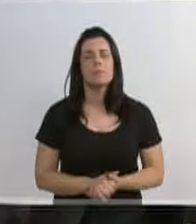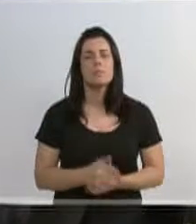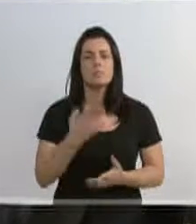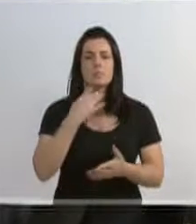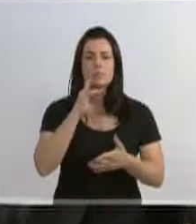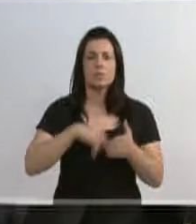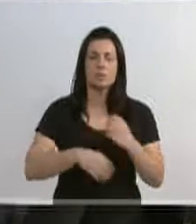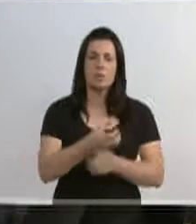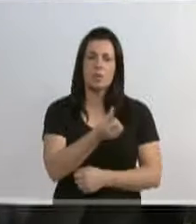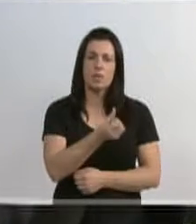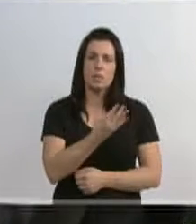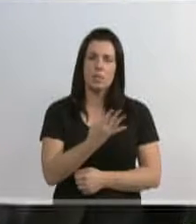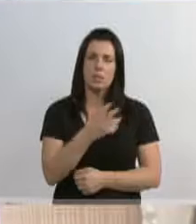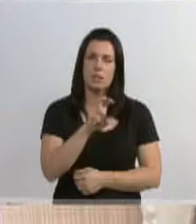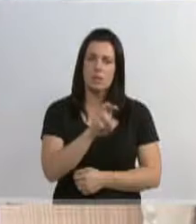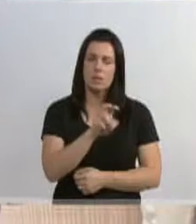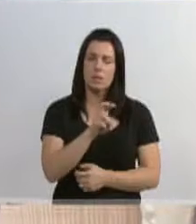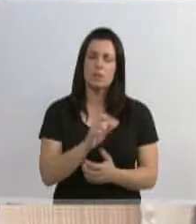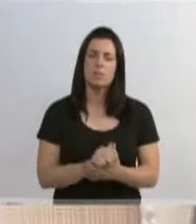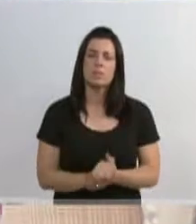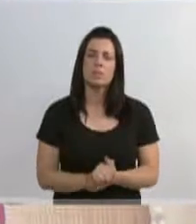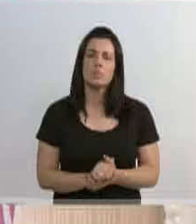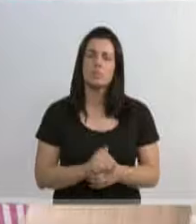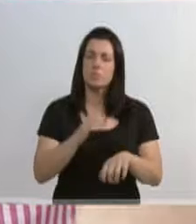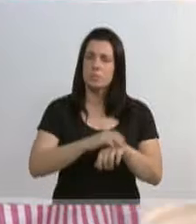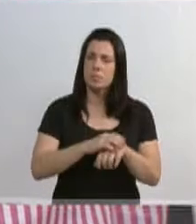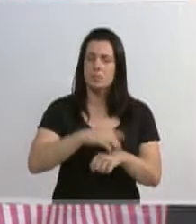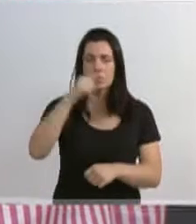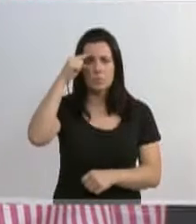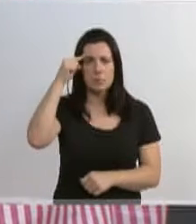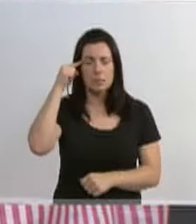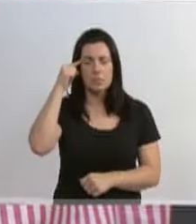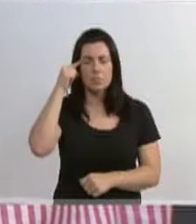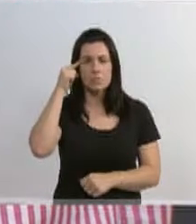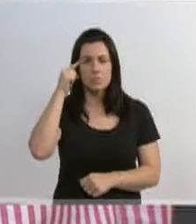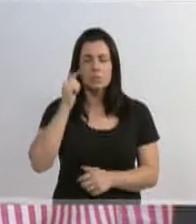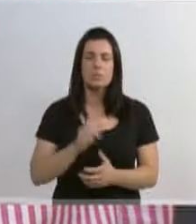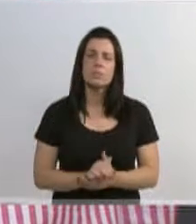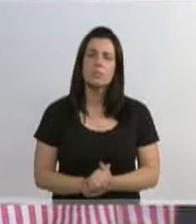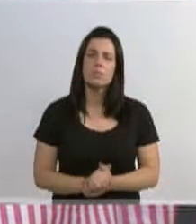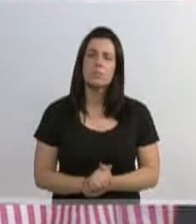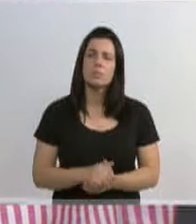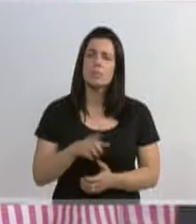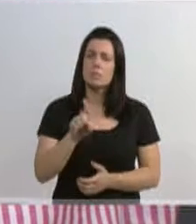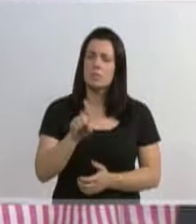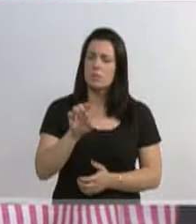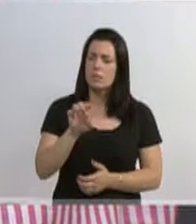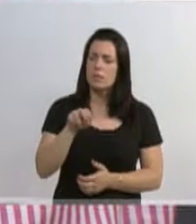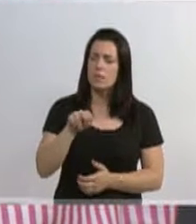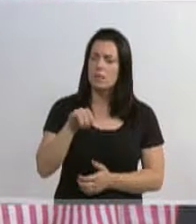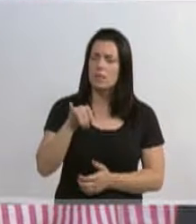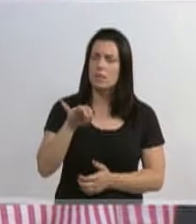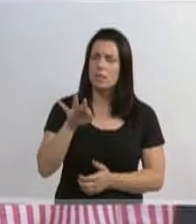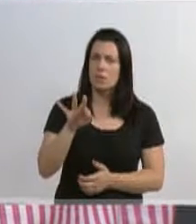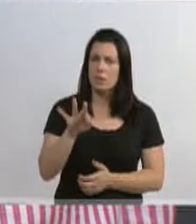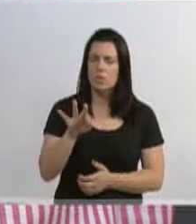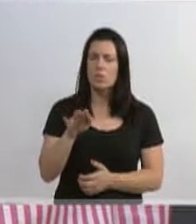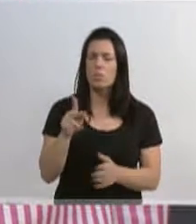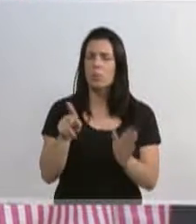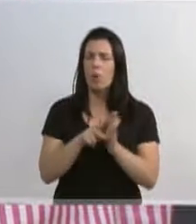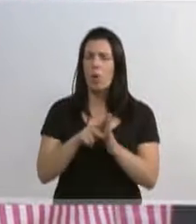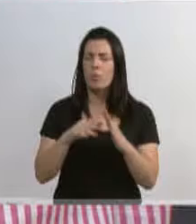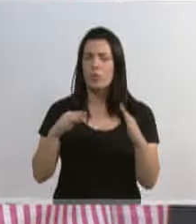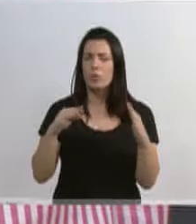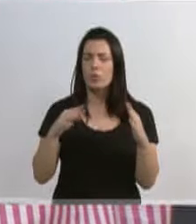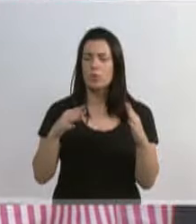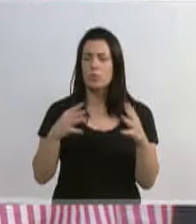Requerimento número 645, do vereador Ailton de Souza Ito. Providências ao DENIT, Departamento Nacional de Infraestrutura de Transporte,